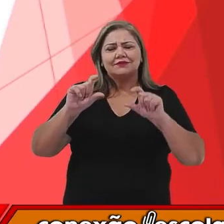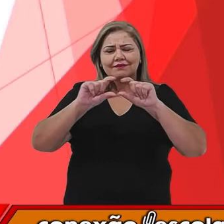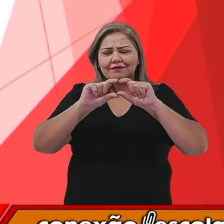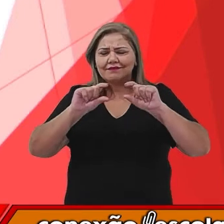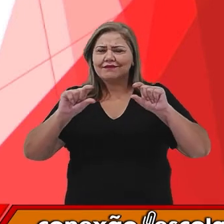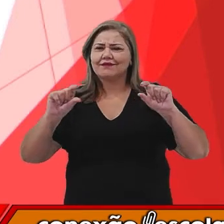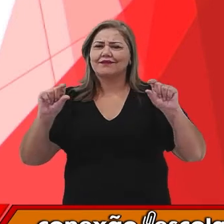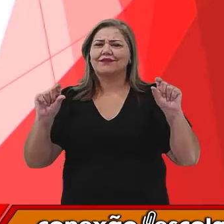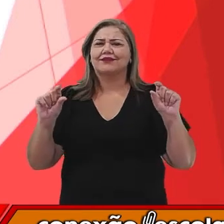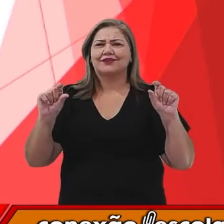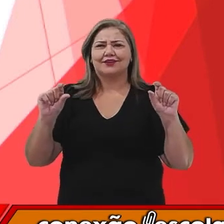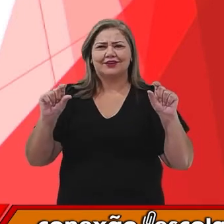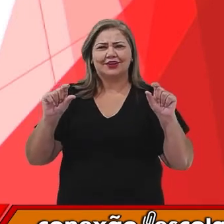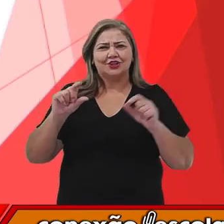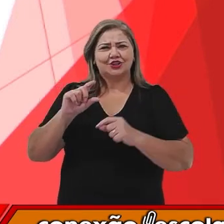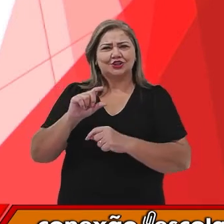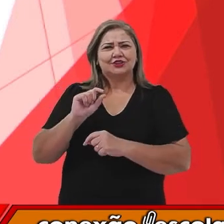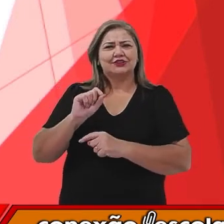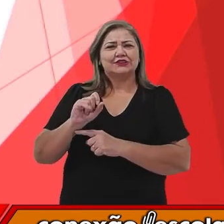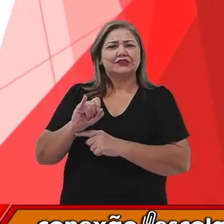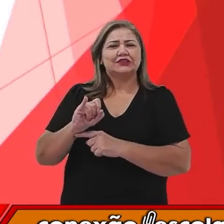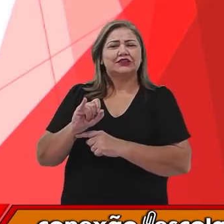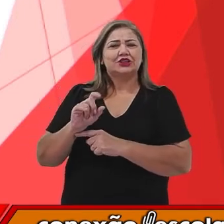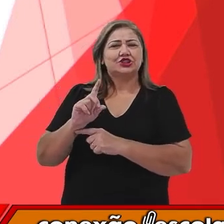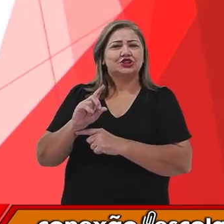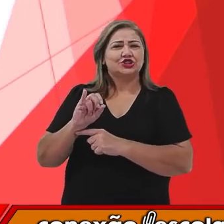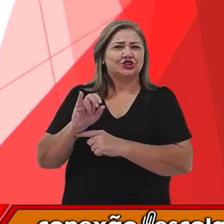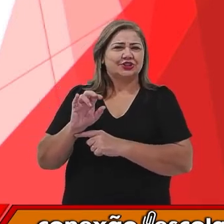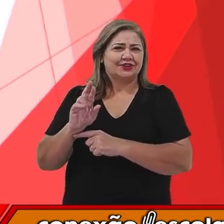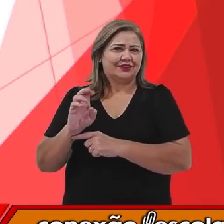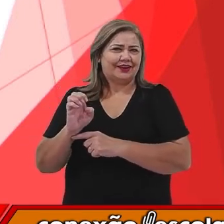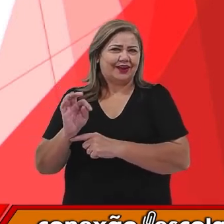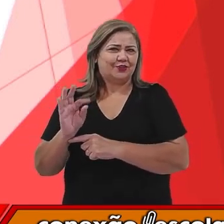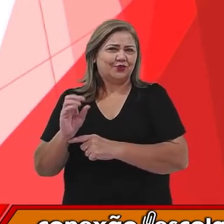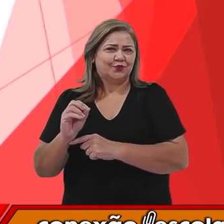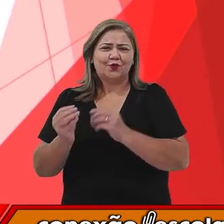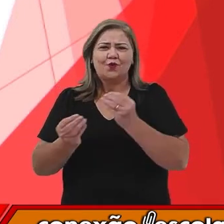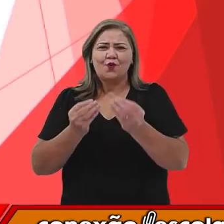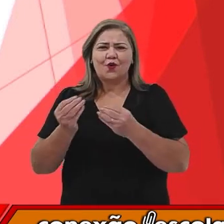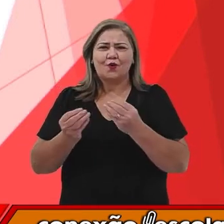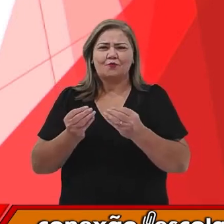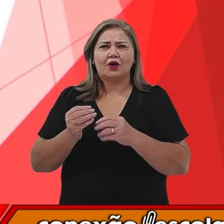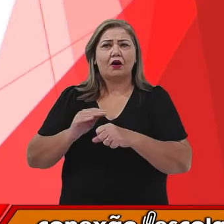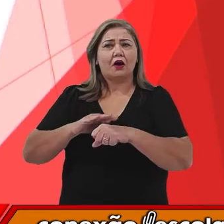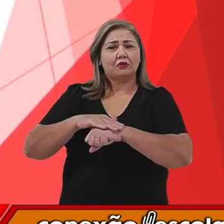no discurso direto. Vejam. Mas uma noite me